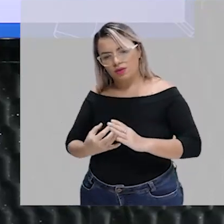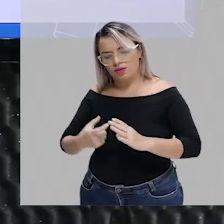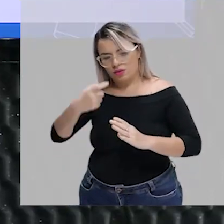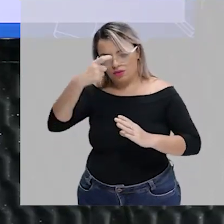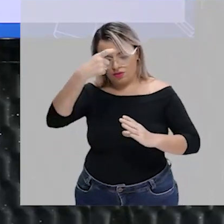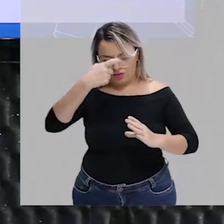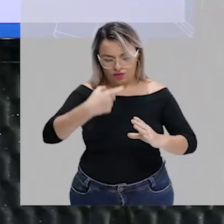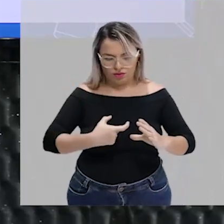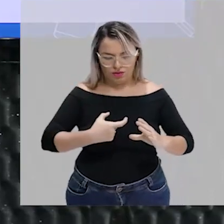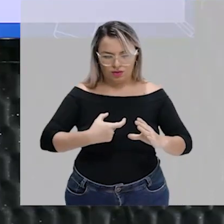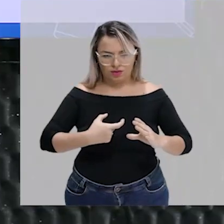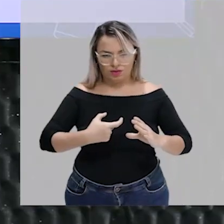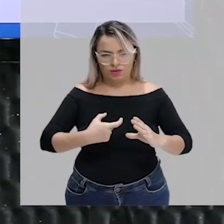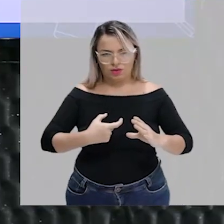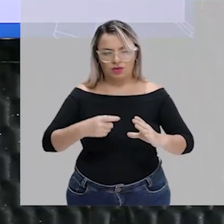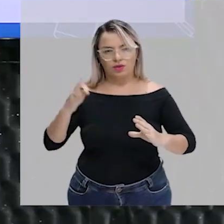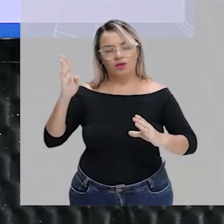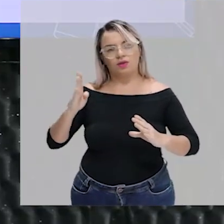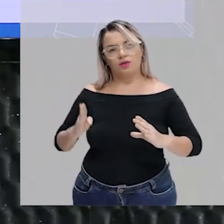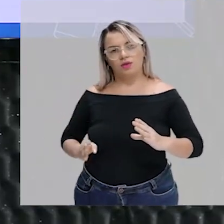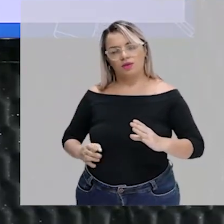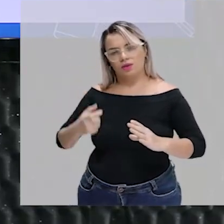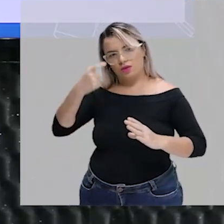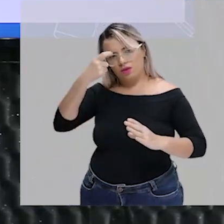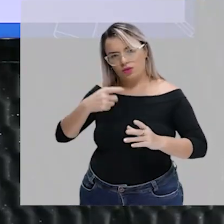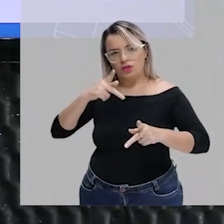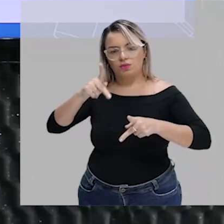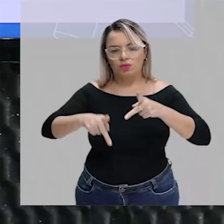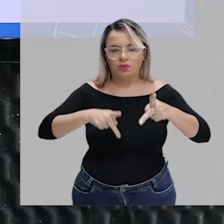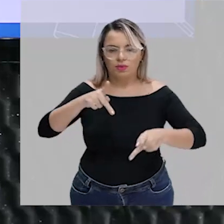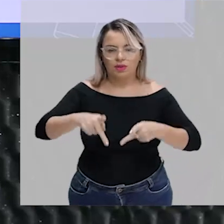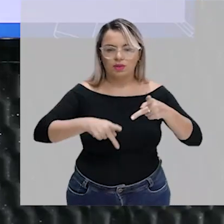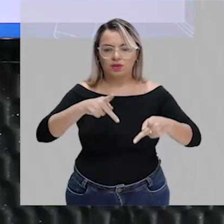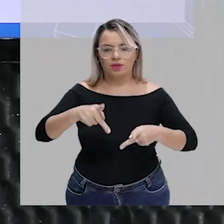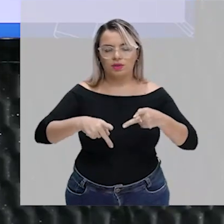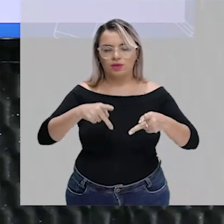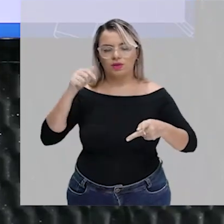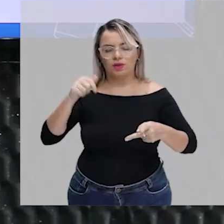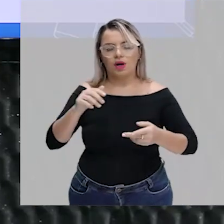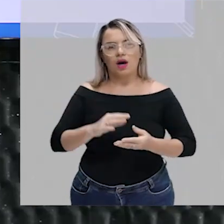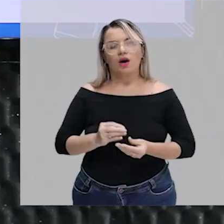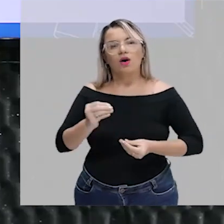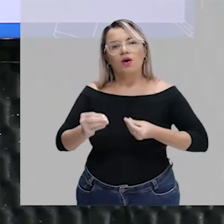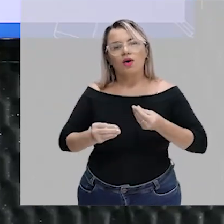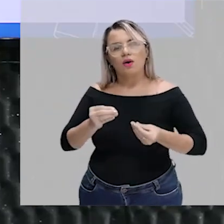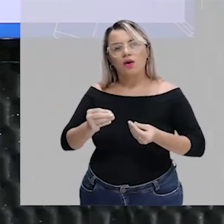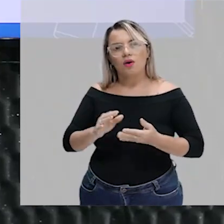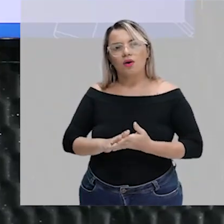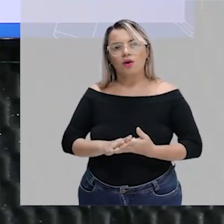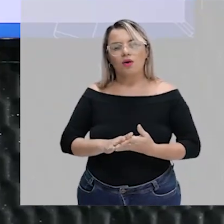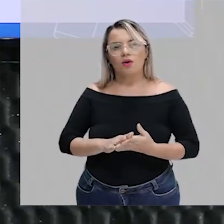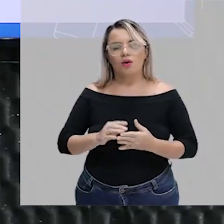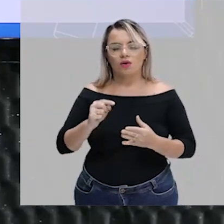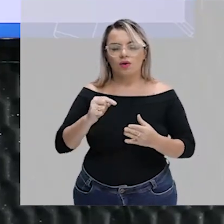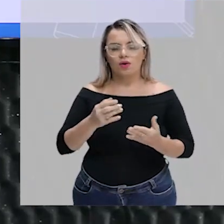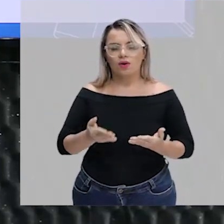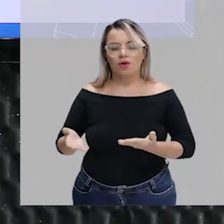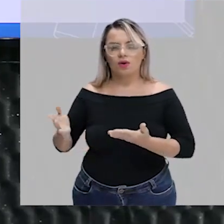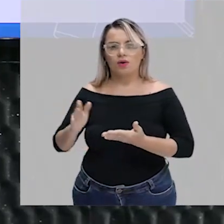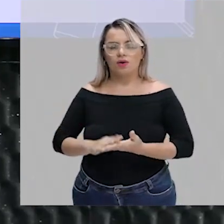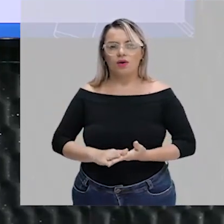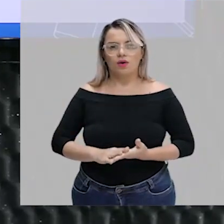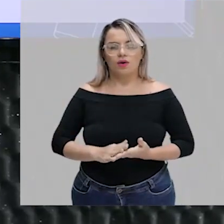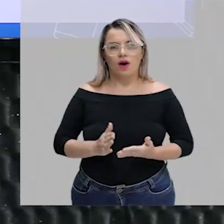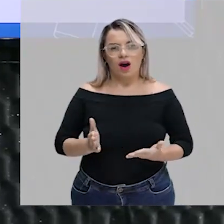das características que marcam o povo brasileiro, é a propensão, ou seja, o brasileiro é